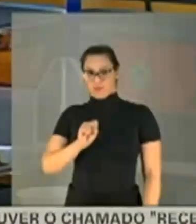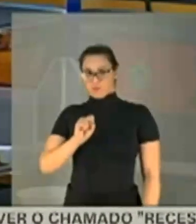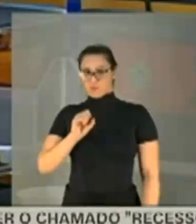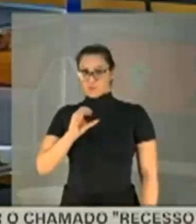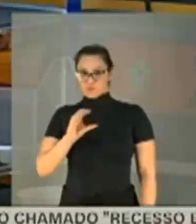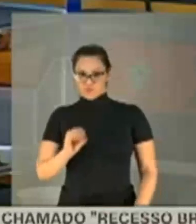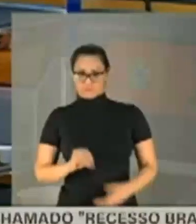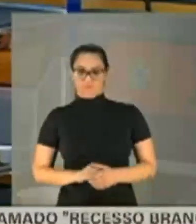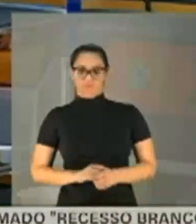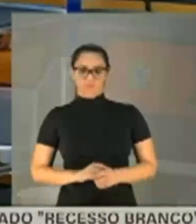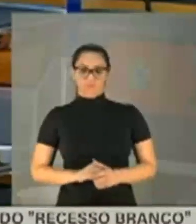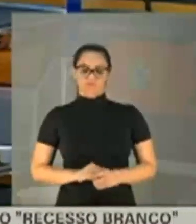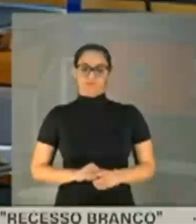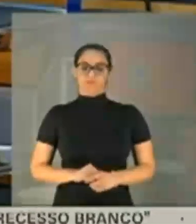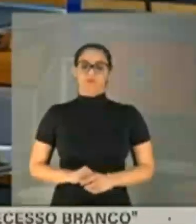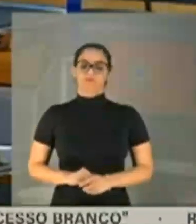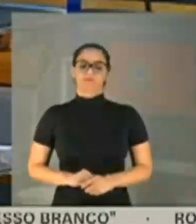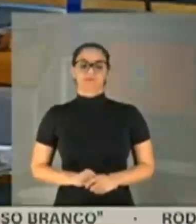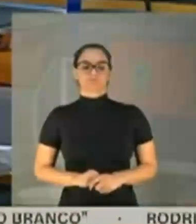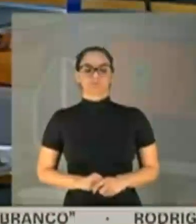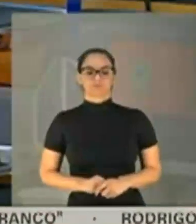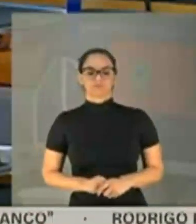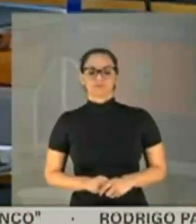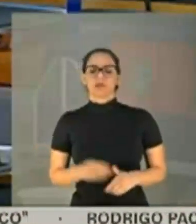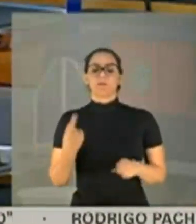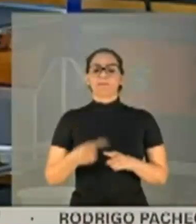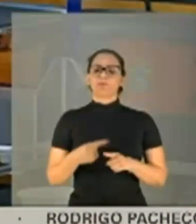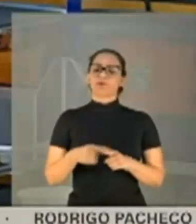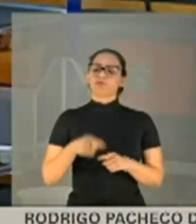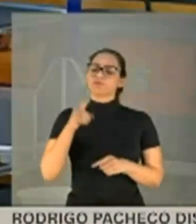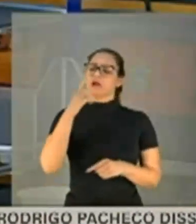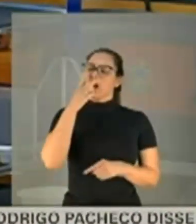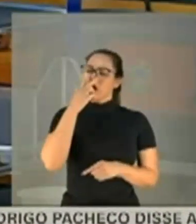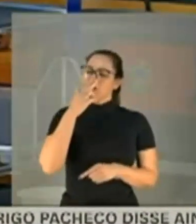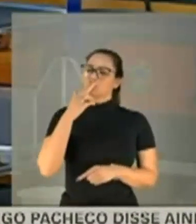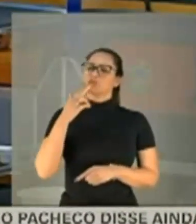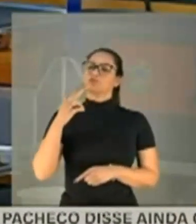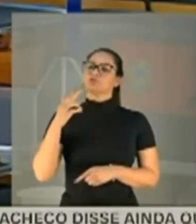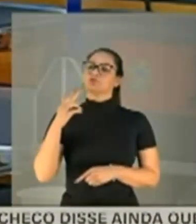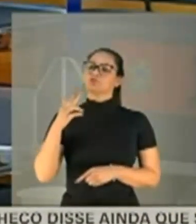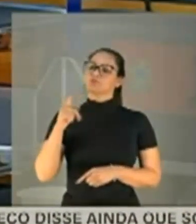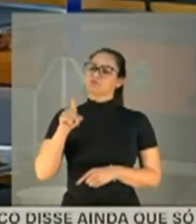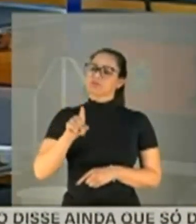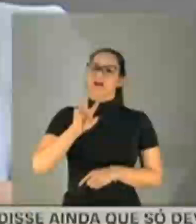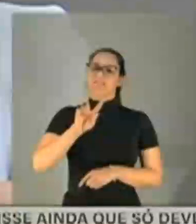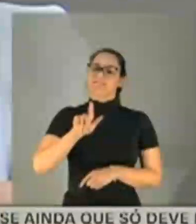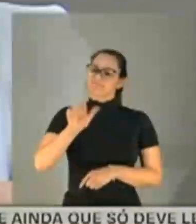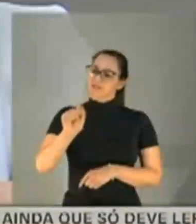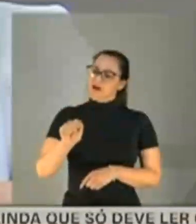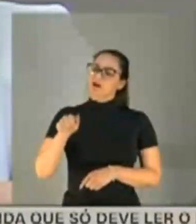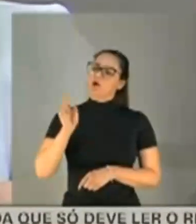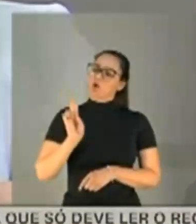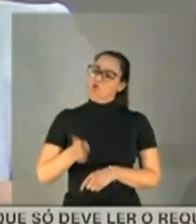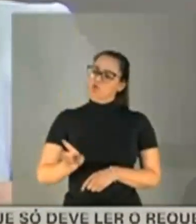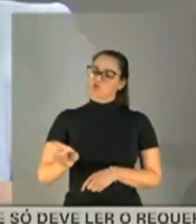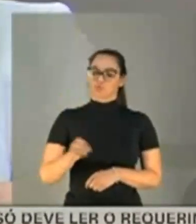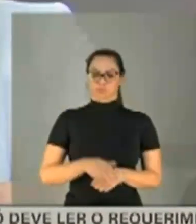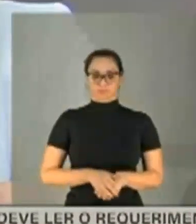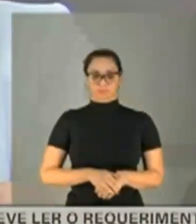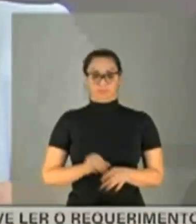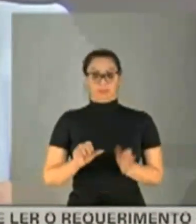A quem o senhor deve o senhor ter se mantido no cargo? Como eu falei, senadora, a primeira